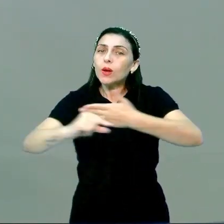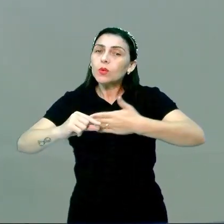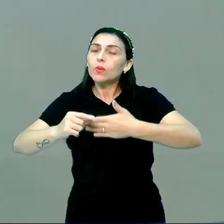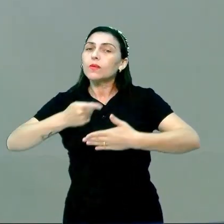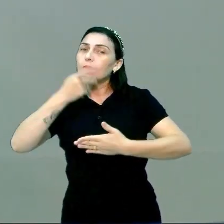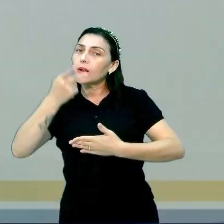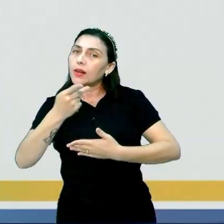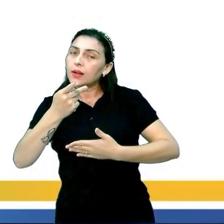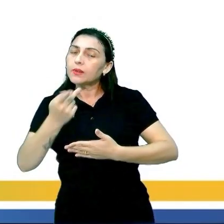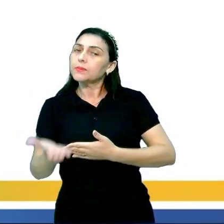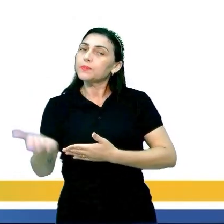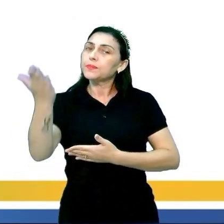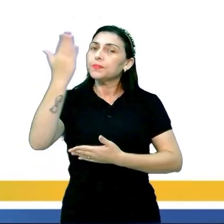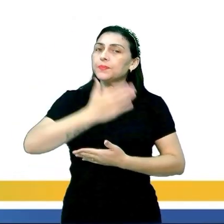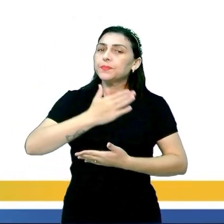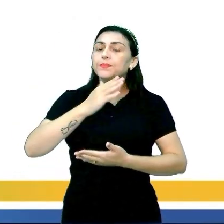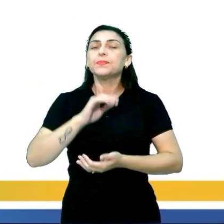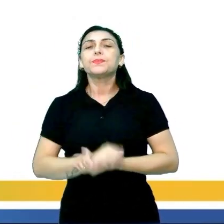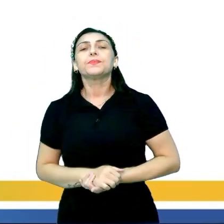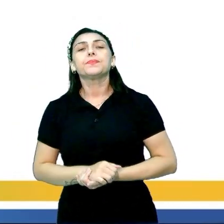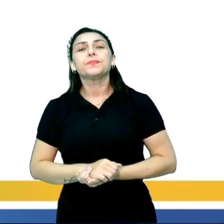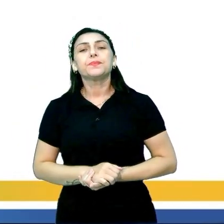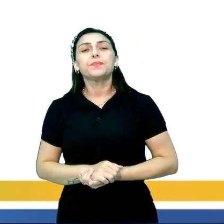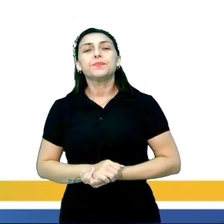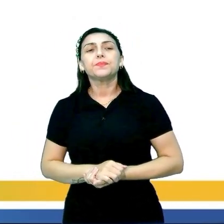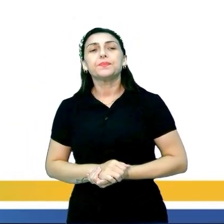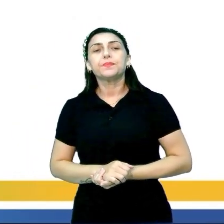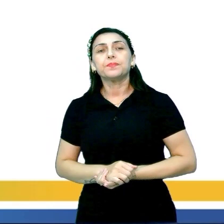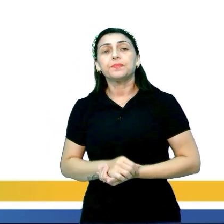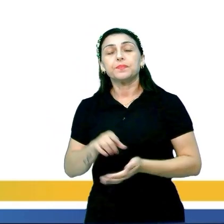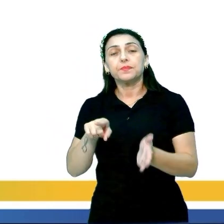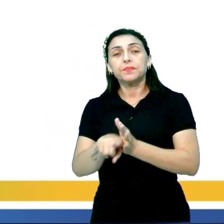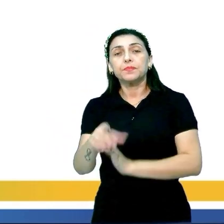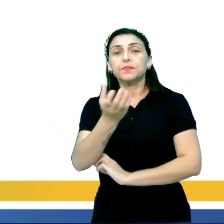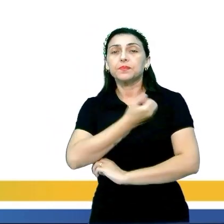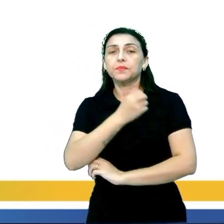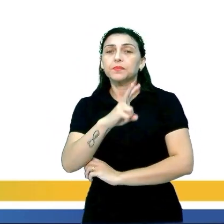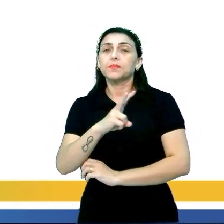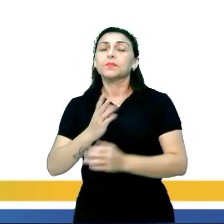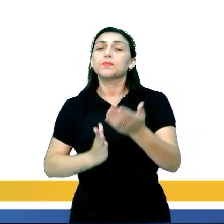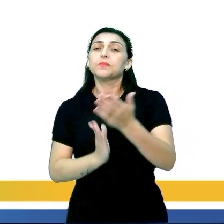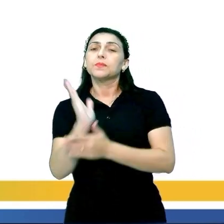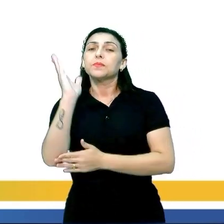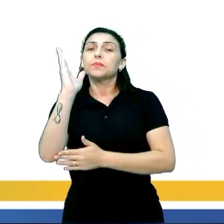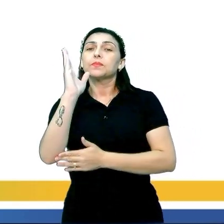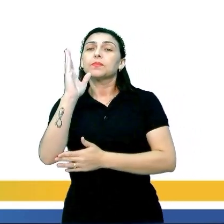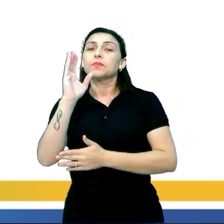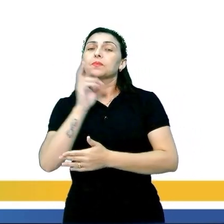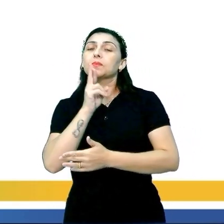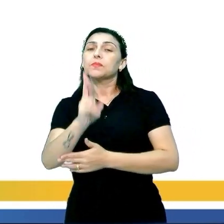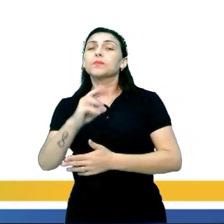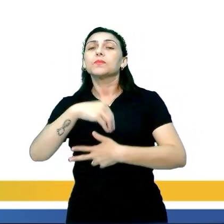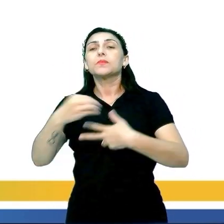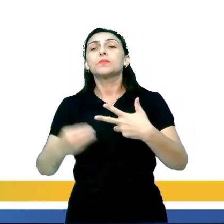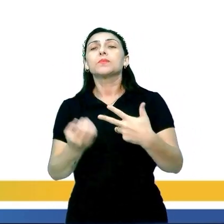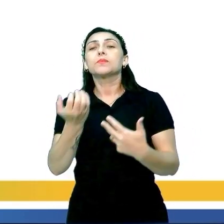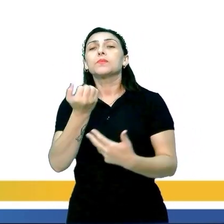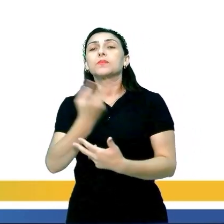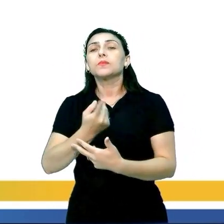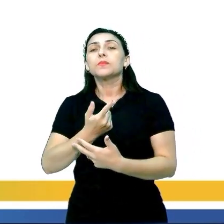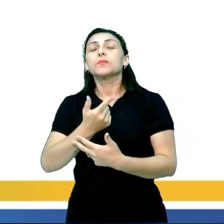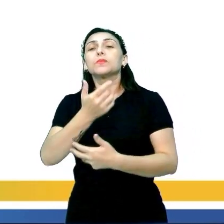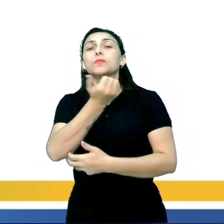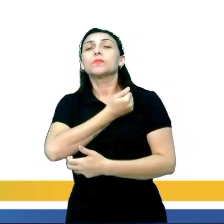diz. Vamos lá, questão na tela. Questão aí, número 5, do livro Resolvendo em 2, página 117.